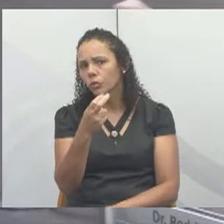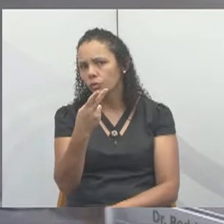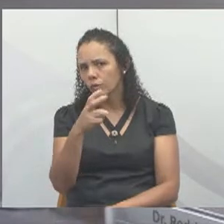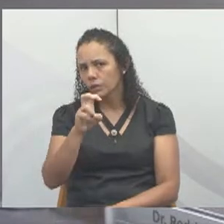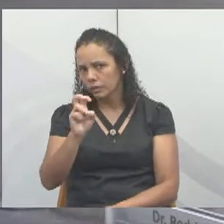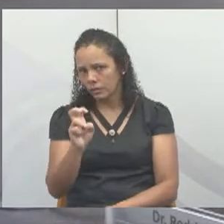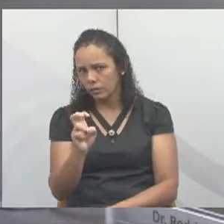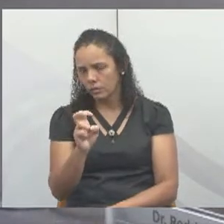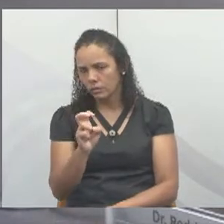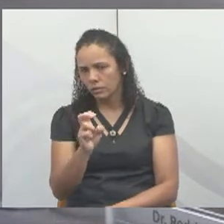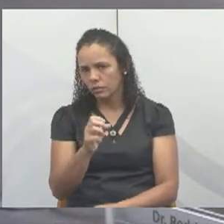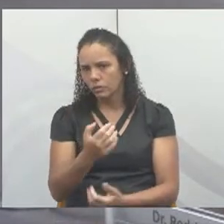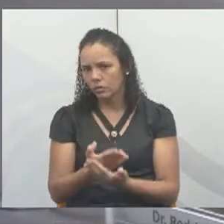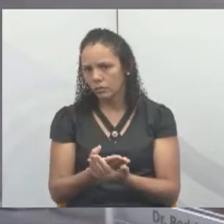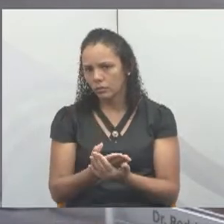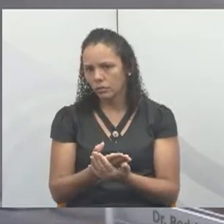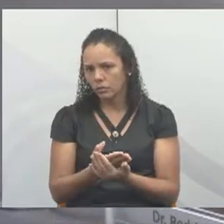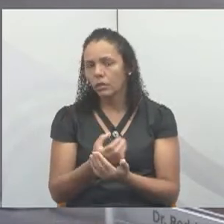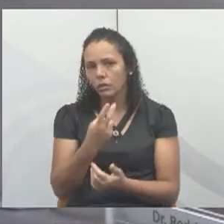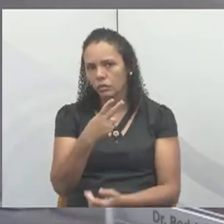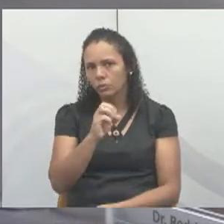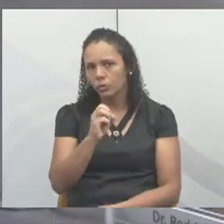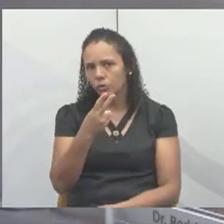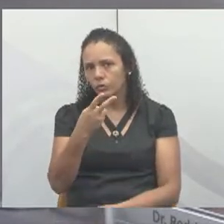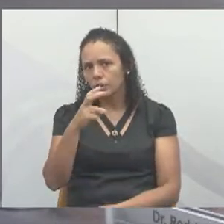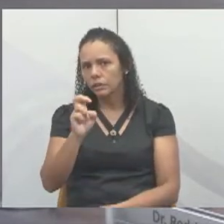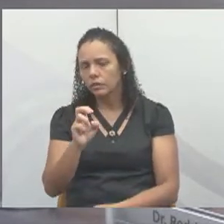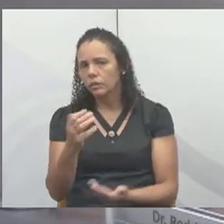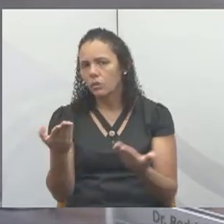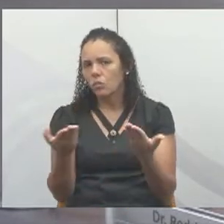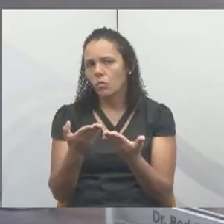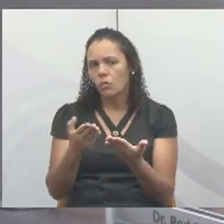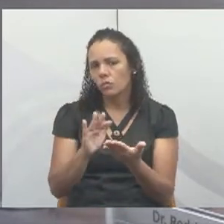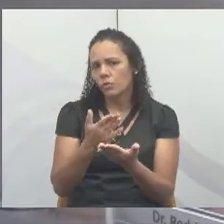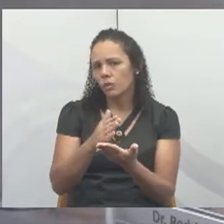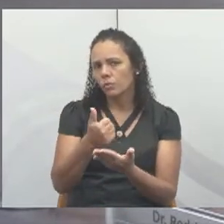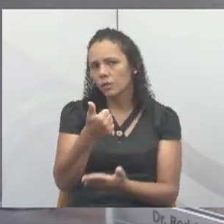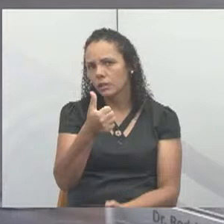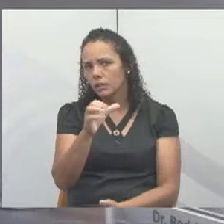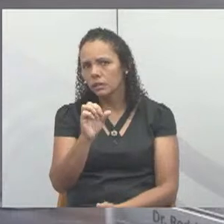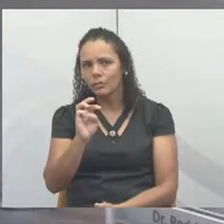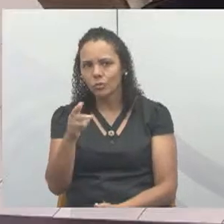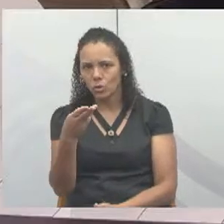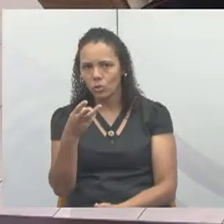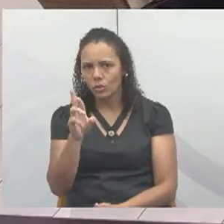2025. Então, a prestação anual hoje seria em torno de 16 milhões de reais.